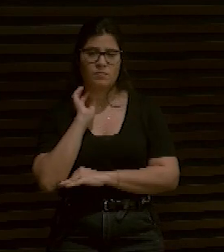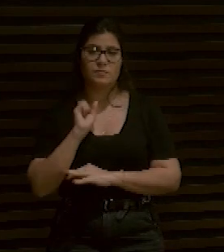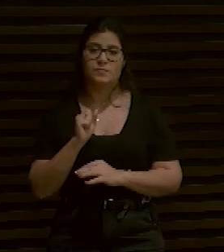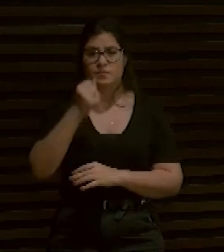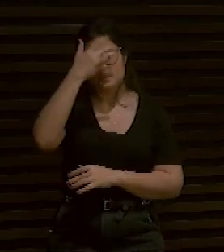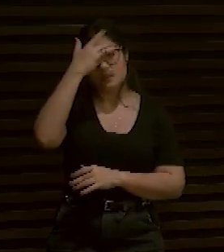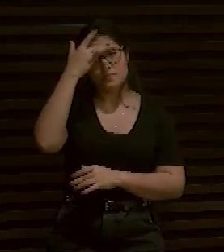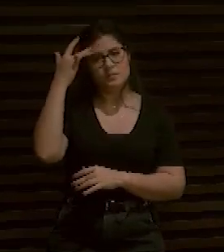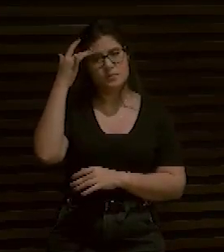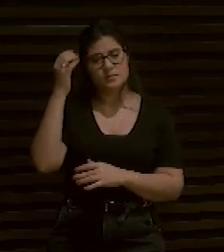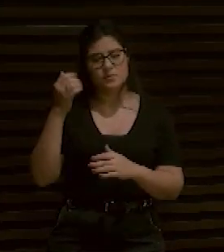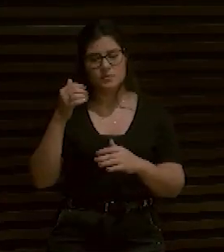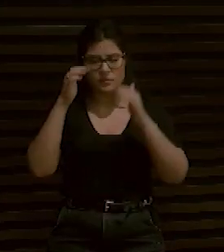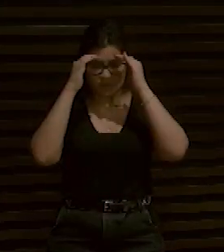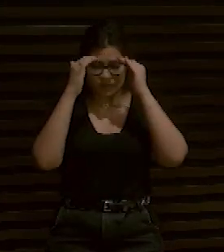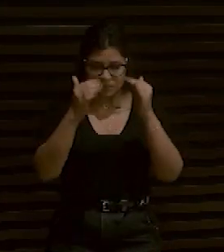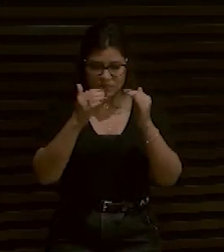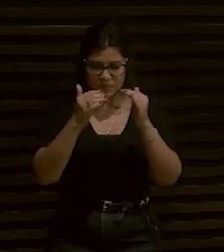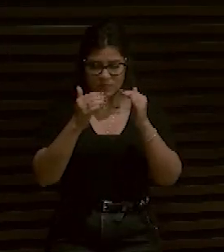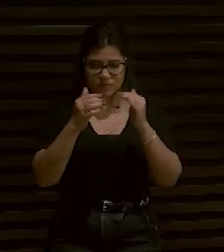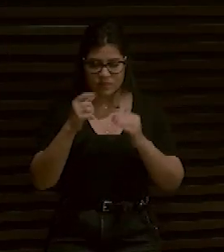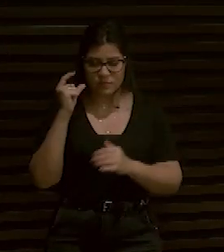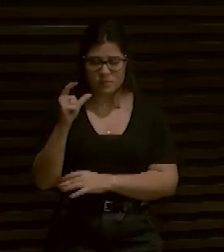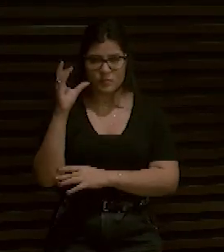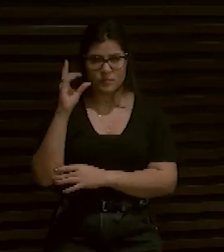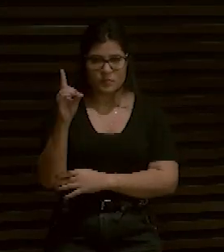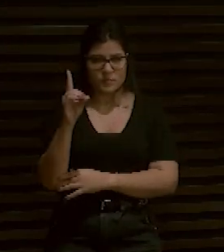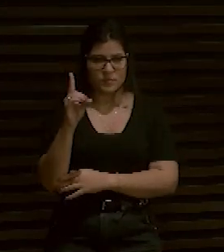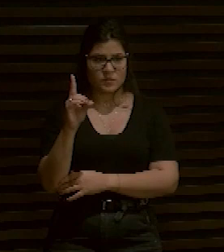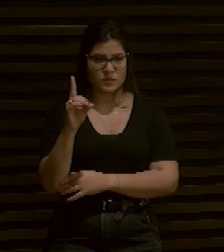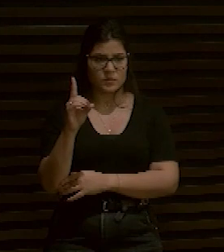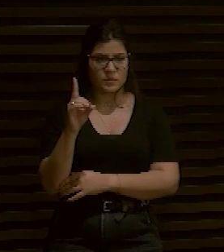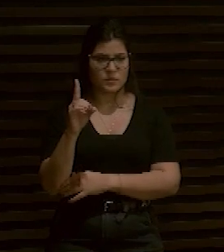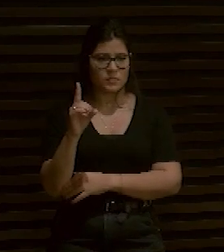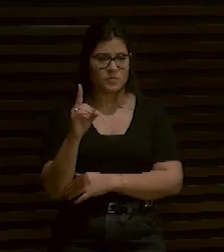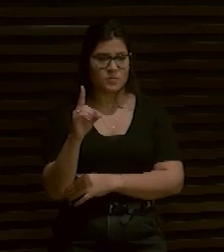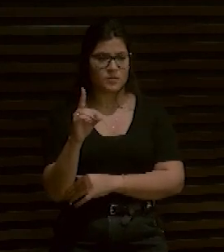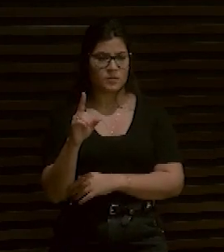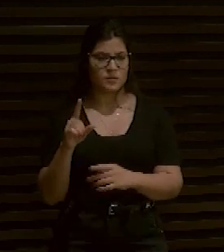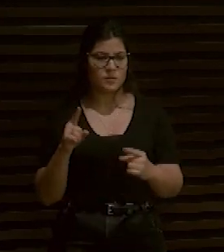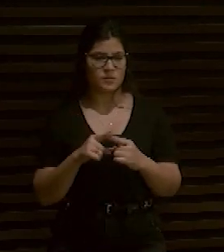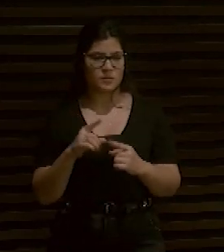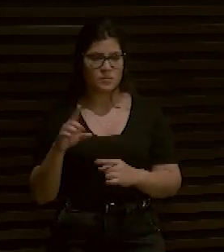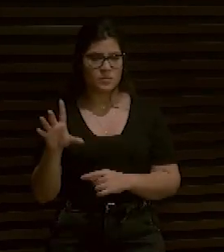guarda a palavra de Deus é alvo do seu amor. Vamos para o versículo 5 e 6 agora.